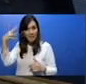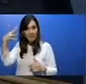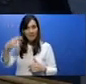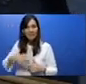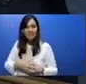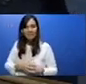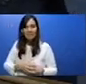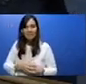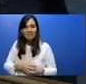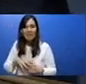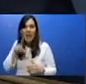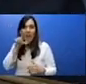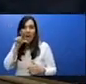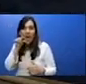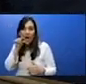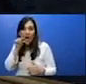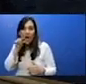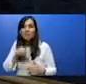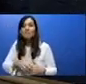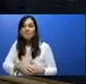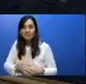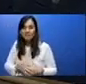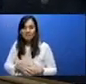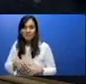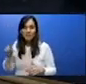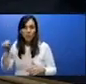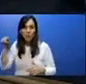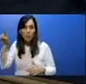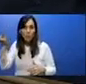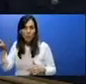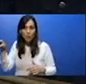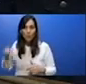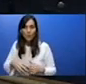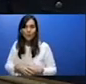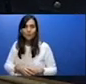Lâmpada, acento circunflexo.